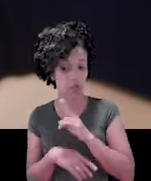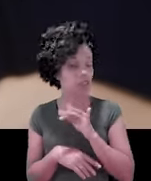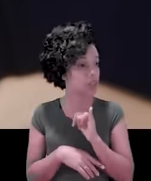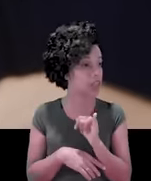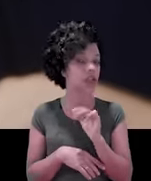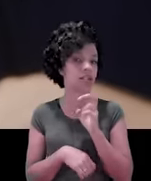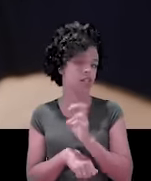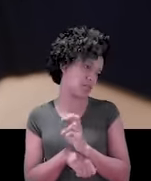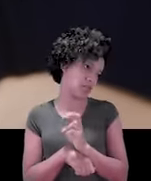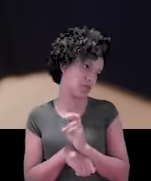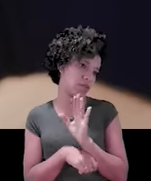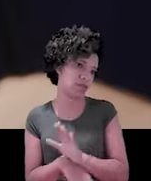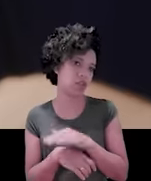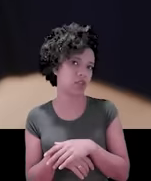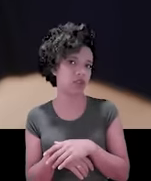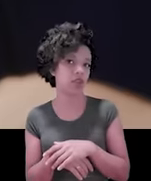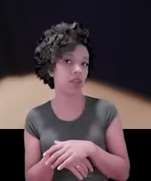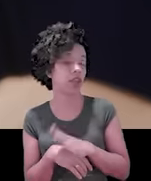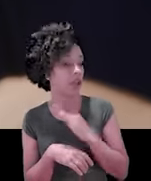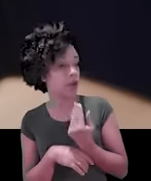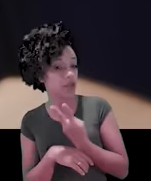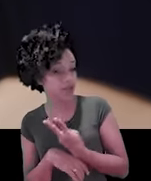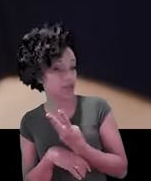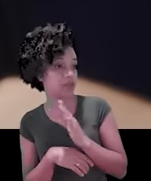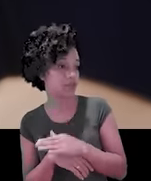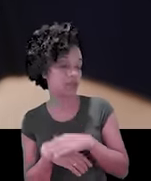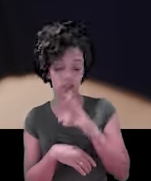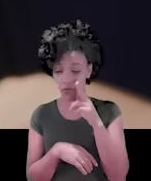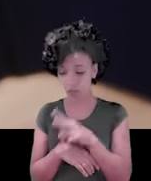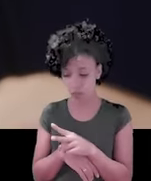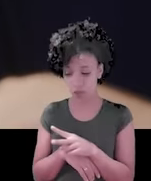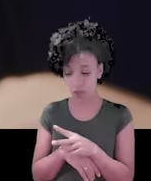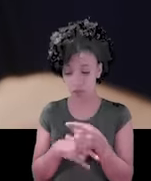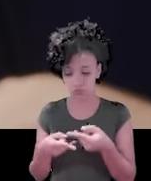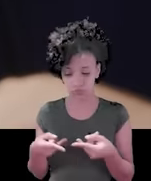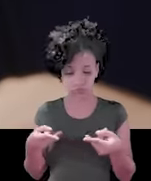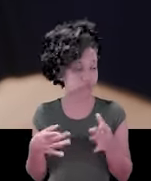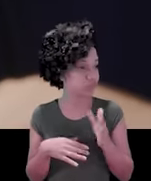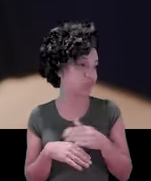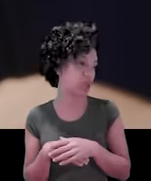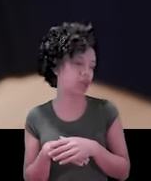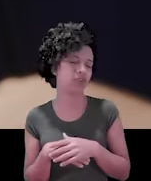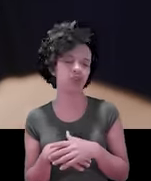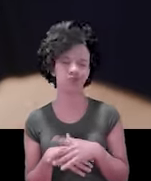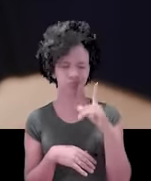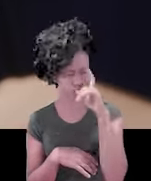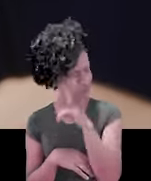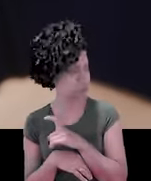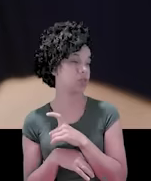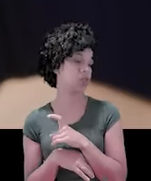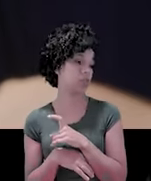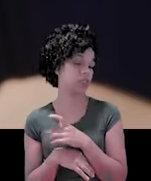visita na UTI a 5 horas e ele faleceu às 3:00 eu fui meu pai no castelo já estou falando tudo para mim cara